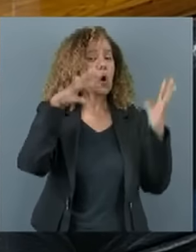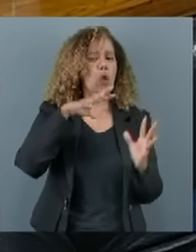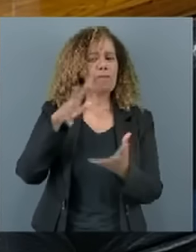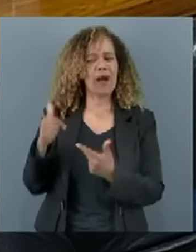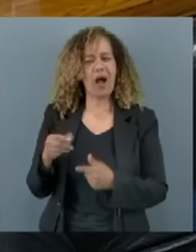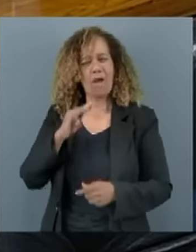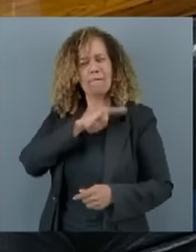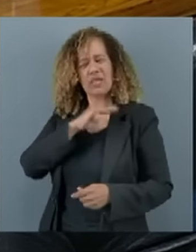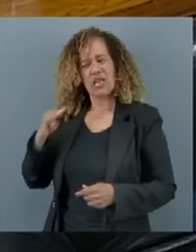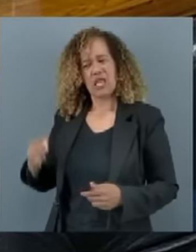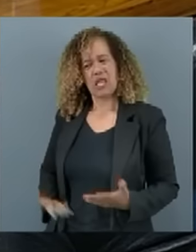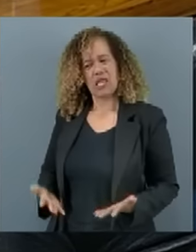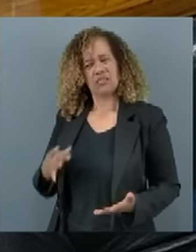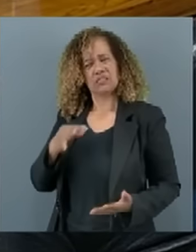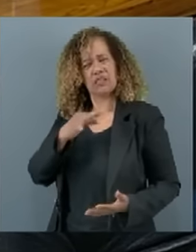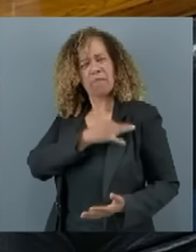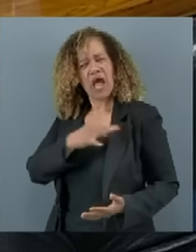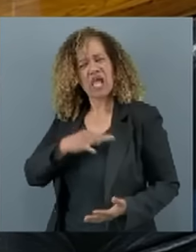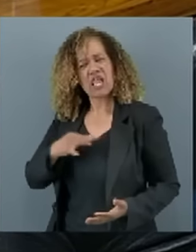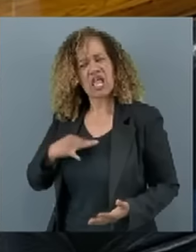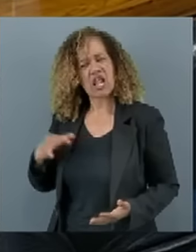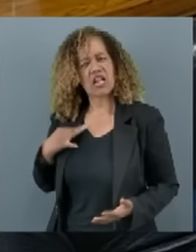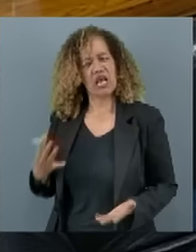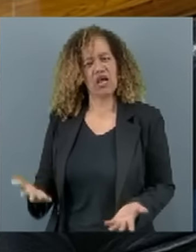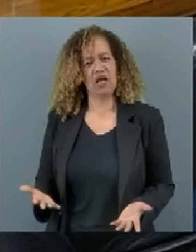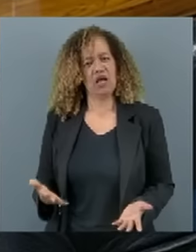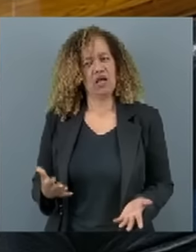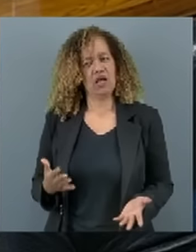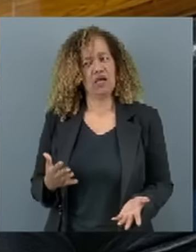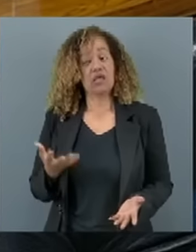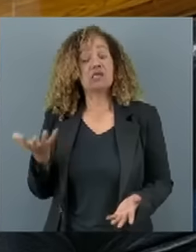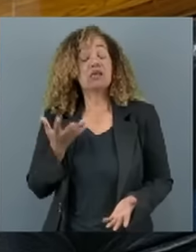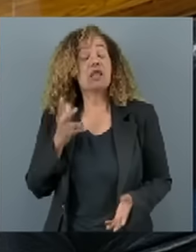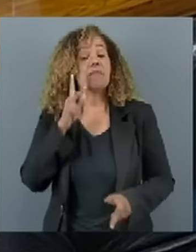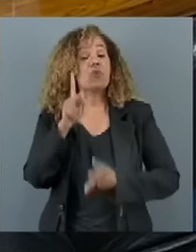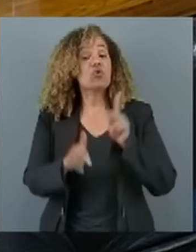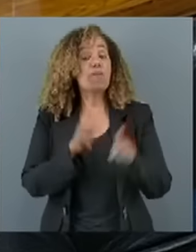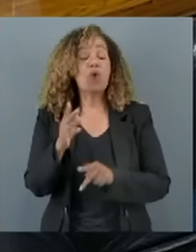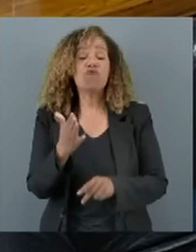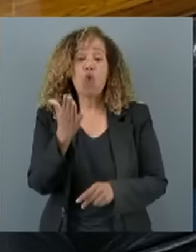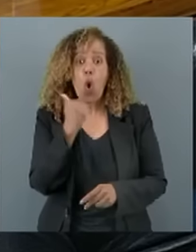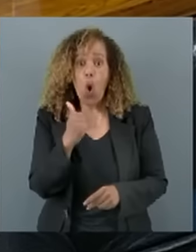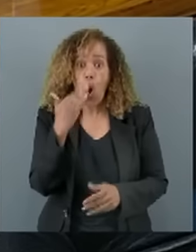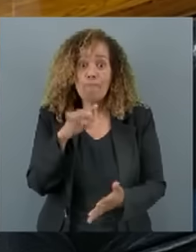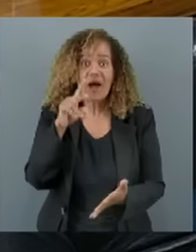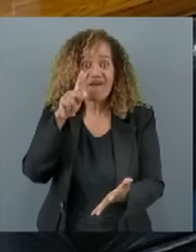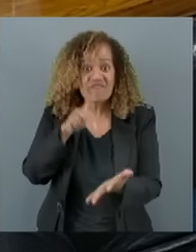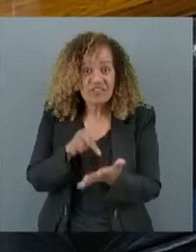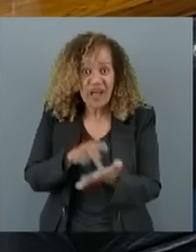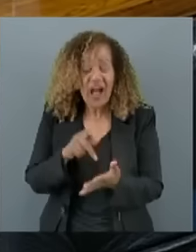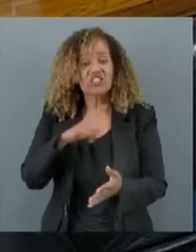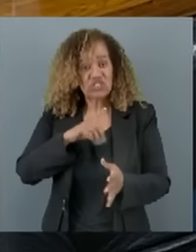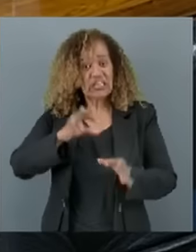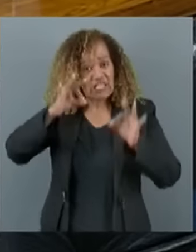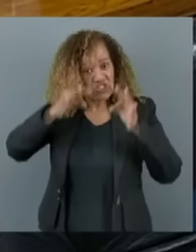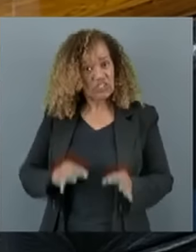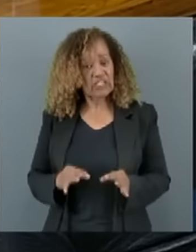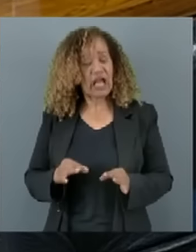Marina Silva nós queremos que o nosso povo coma de verdade que tenha dignidade que